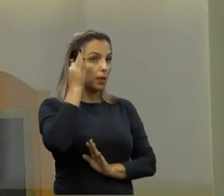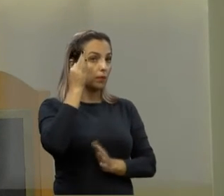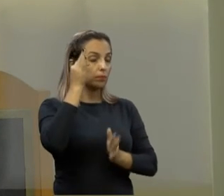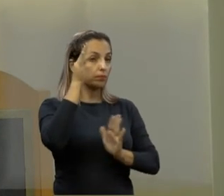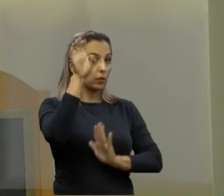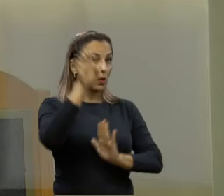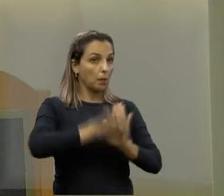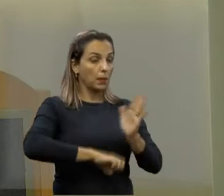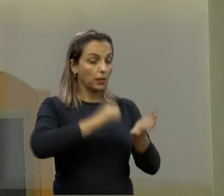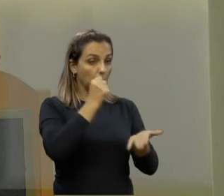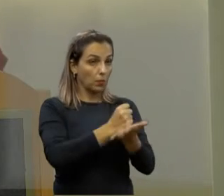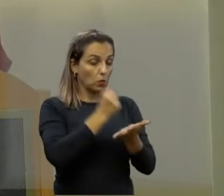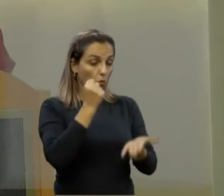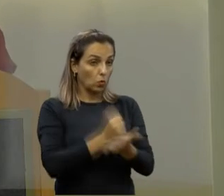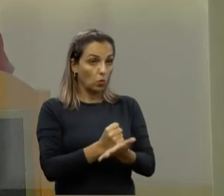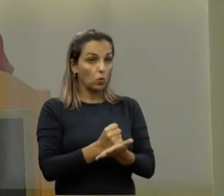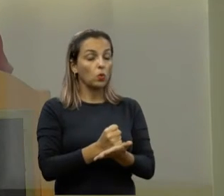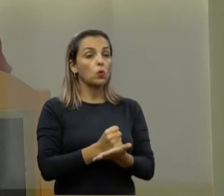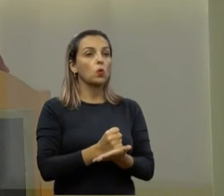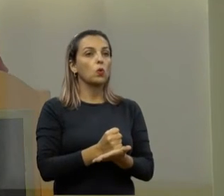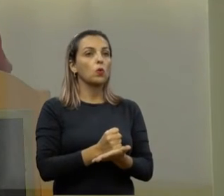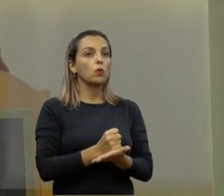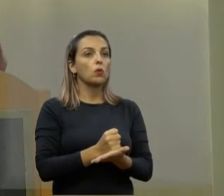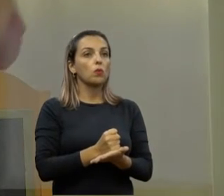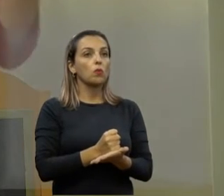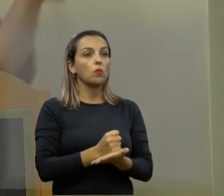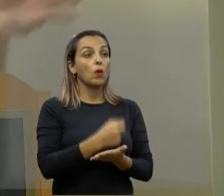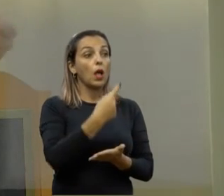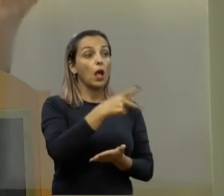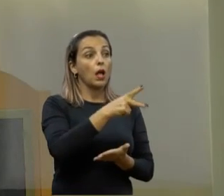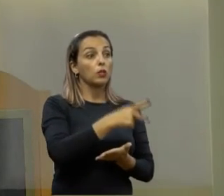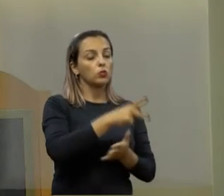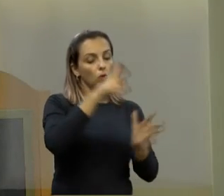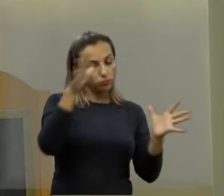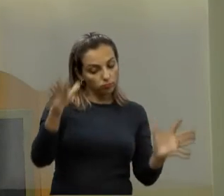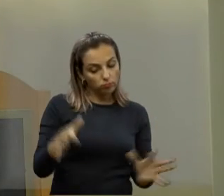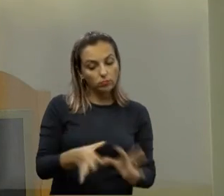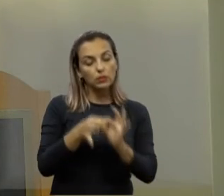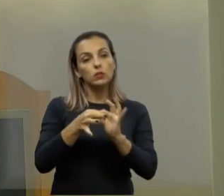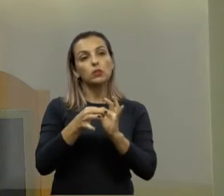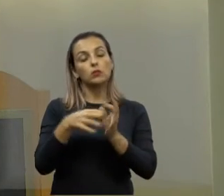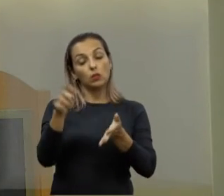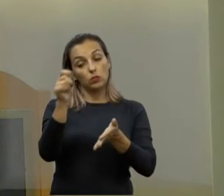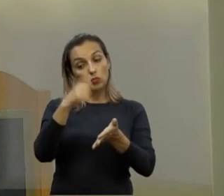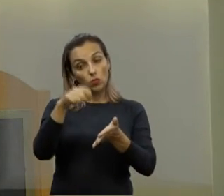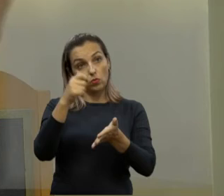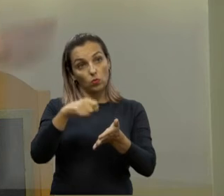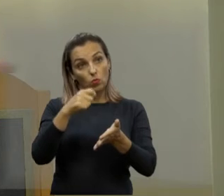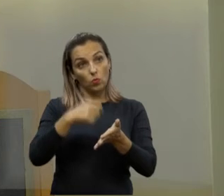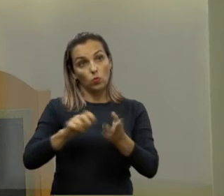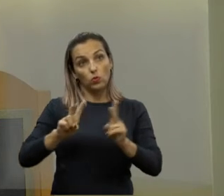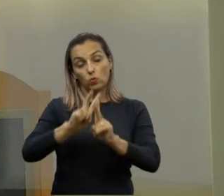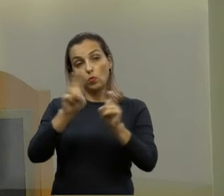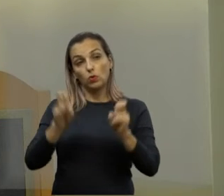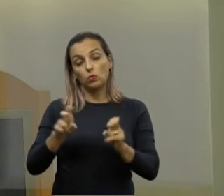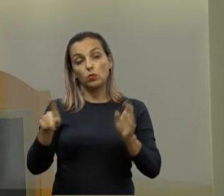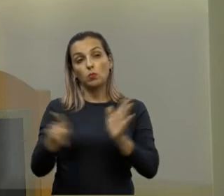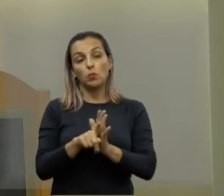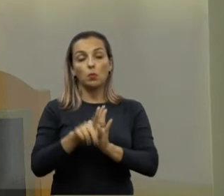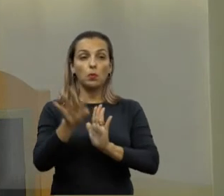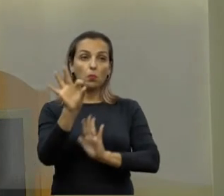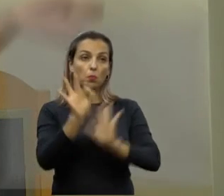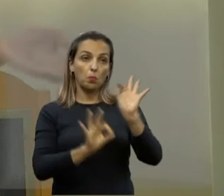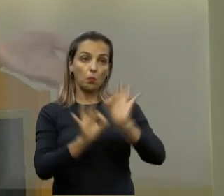Emenda na sequência que pega essa sua e não tem e simplesmente corrigir a questão deixando o projeto